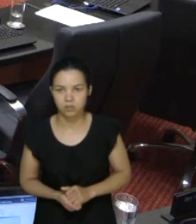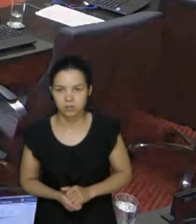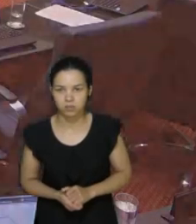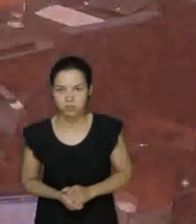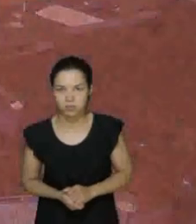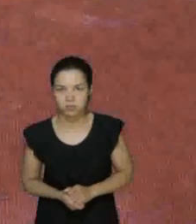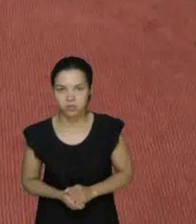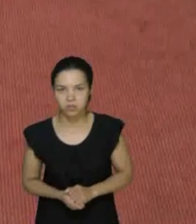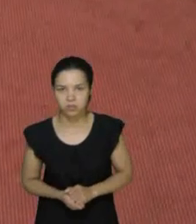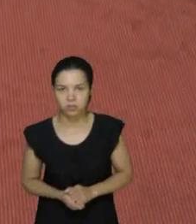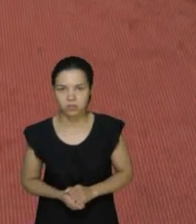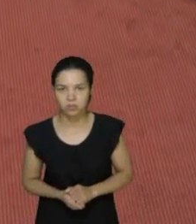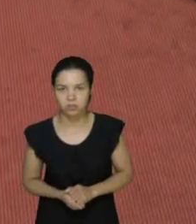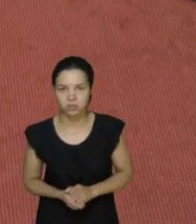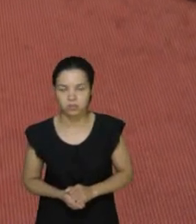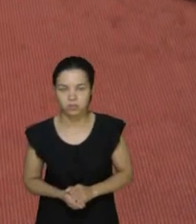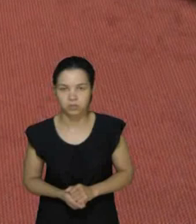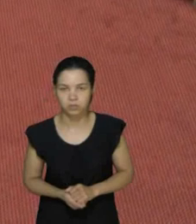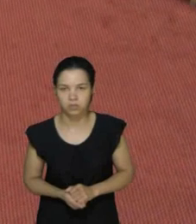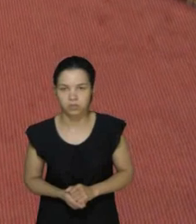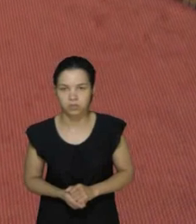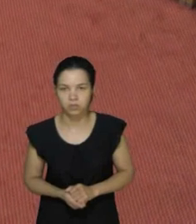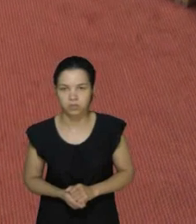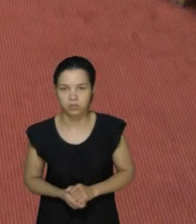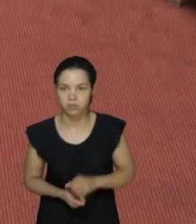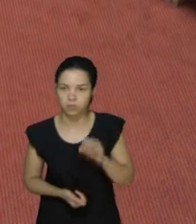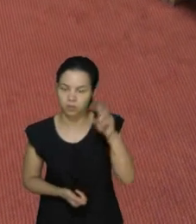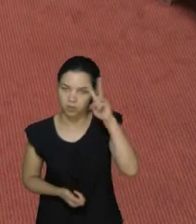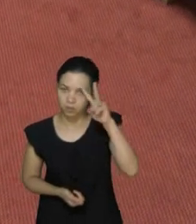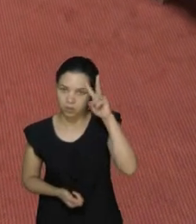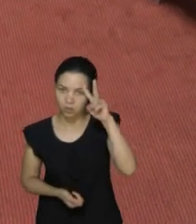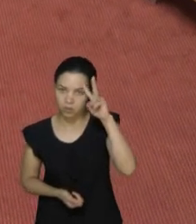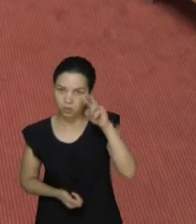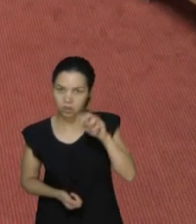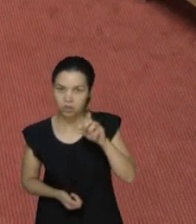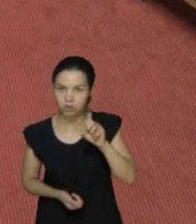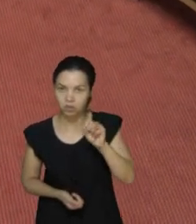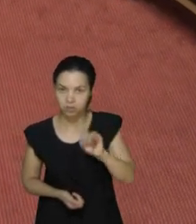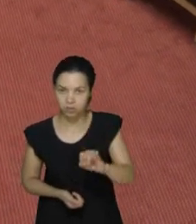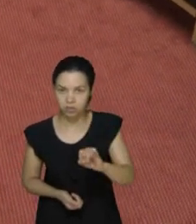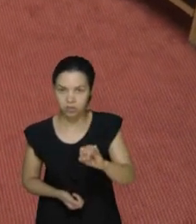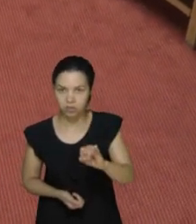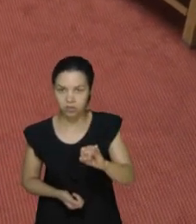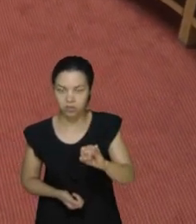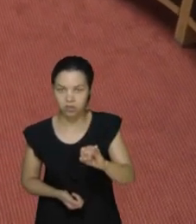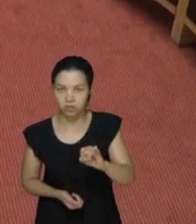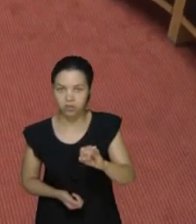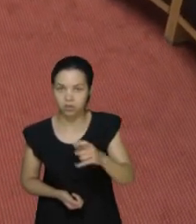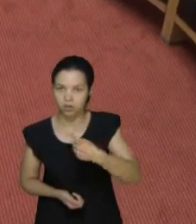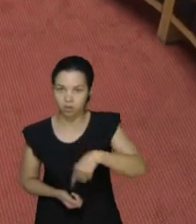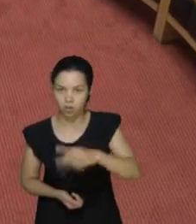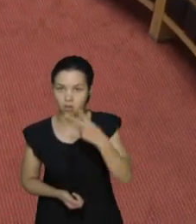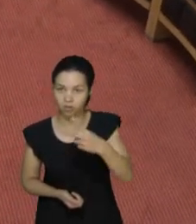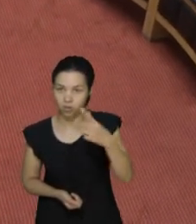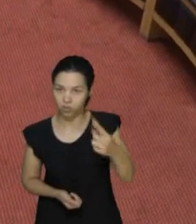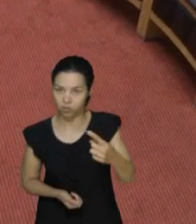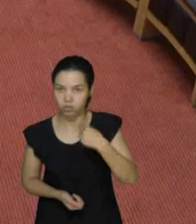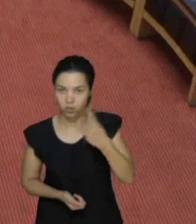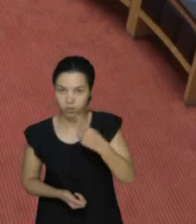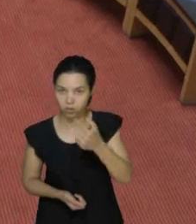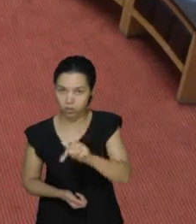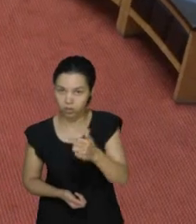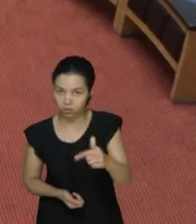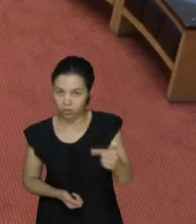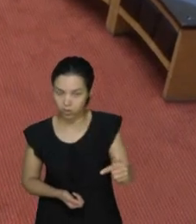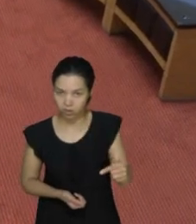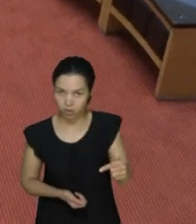Senhores, lembrando que se não tivermos 21, a sessão será terminada agora, porque os outros